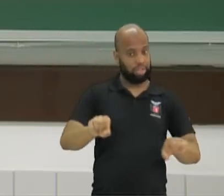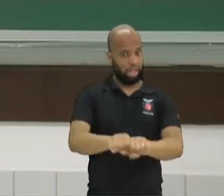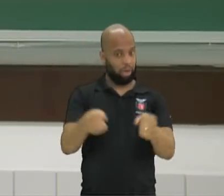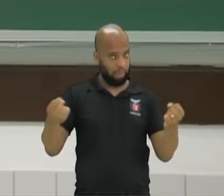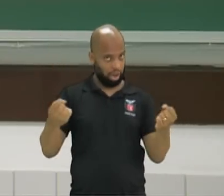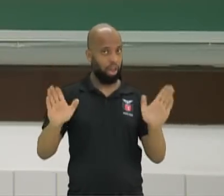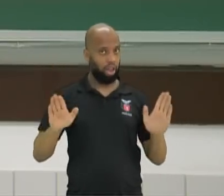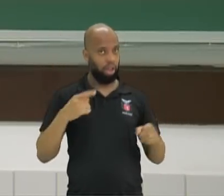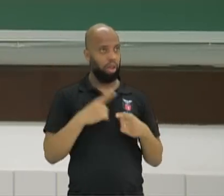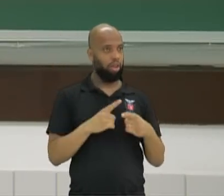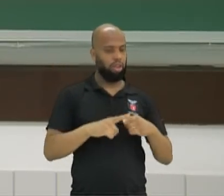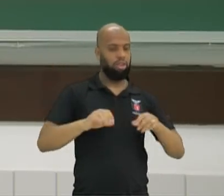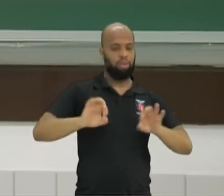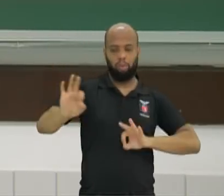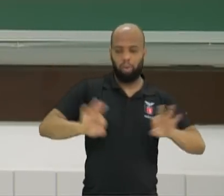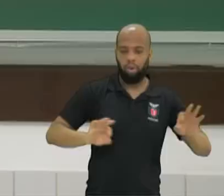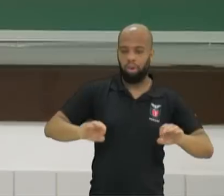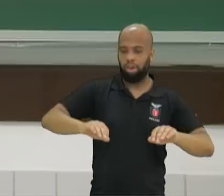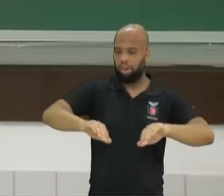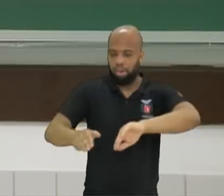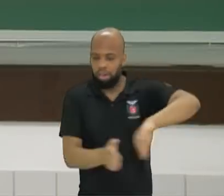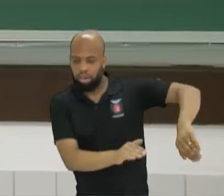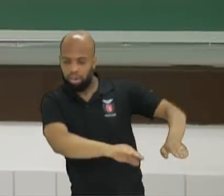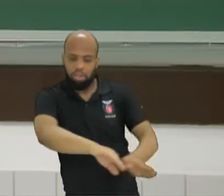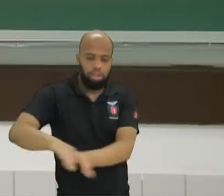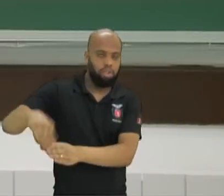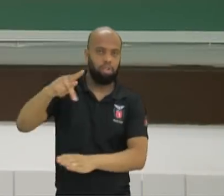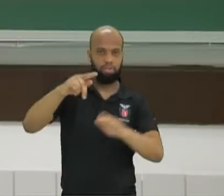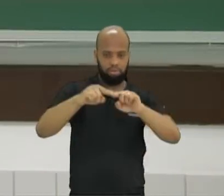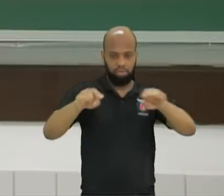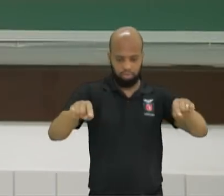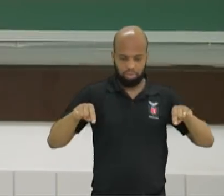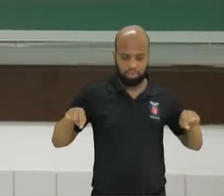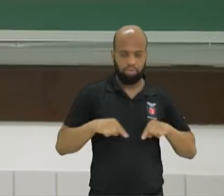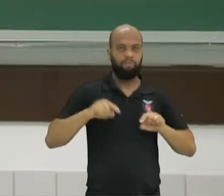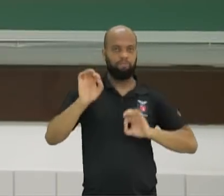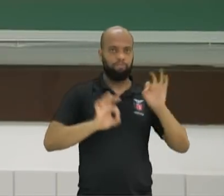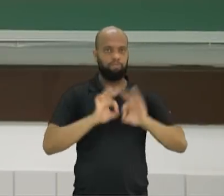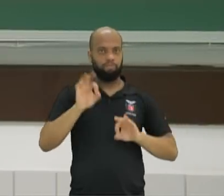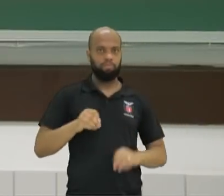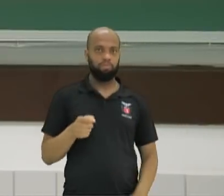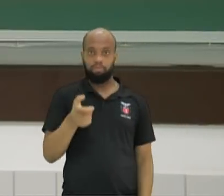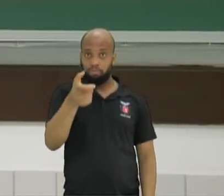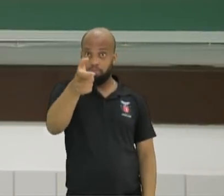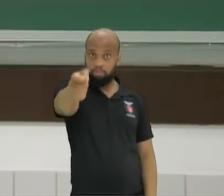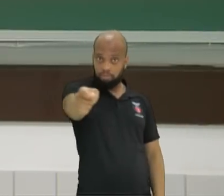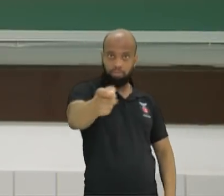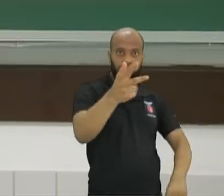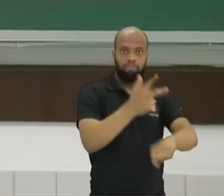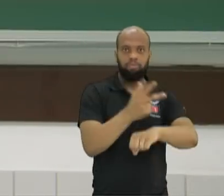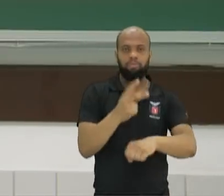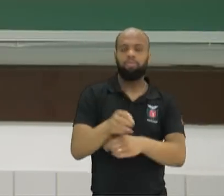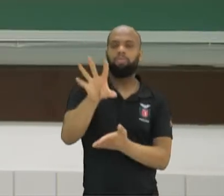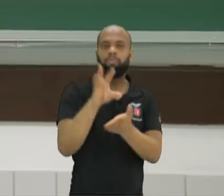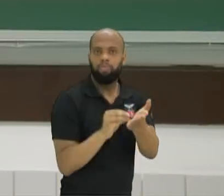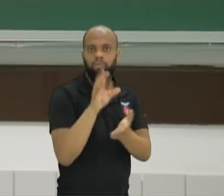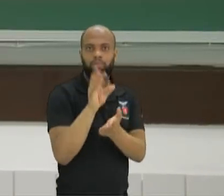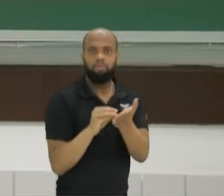quebrando, né? Abre um pouquinho o espaço aí na sua sala, coloca o vídeo lá e tenta